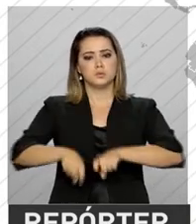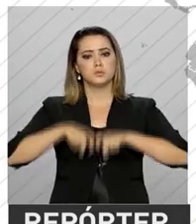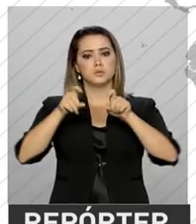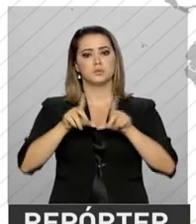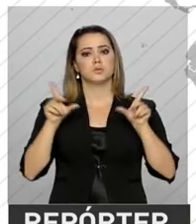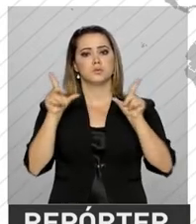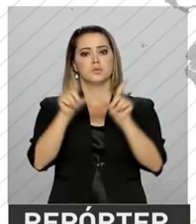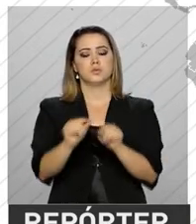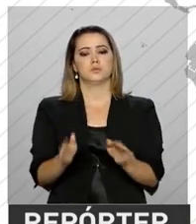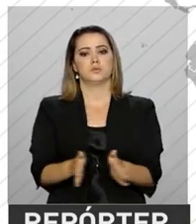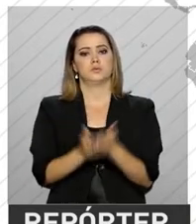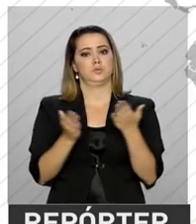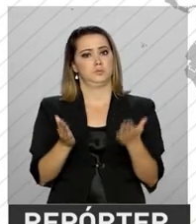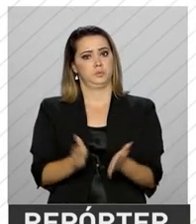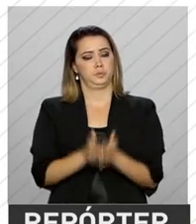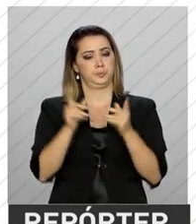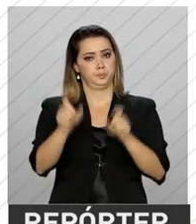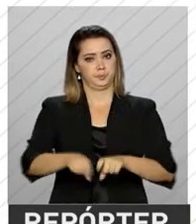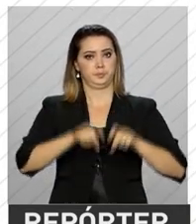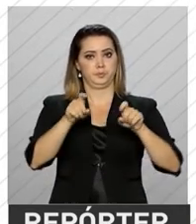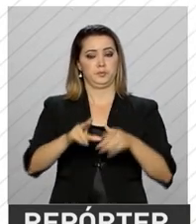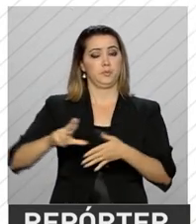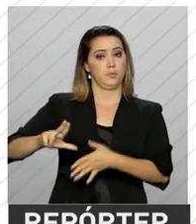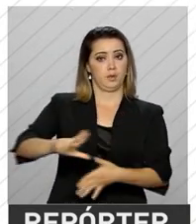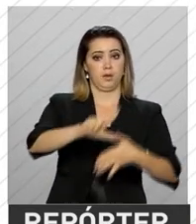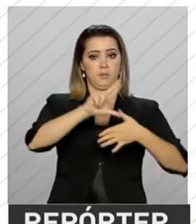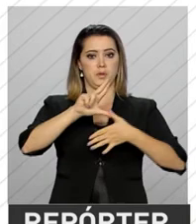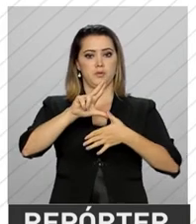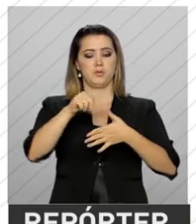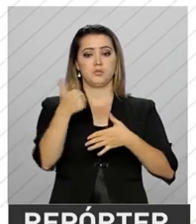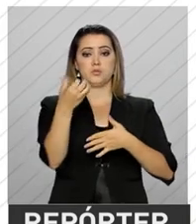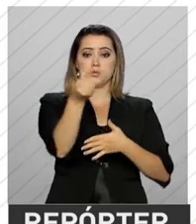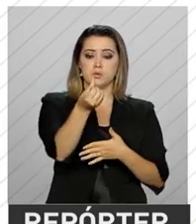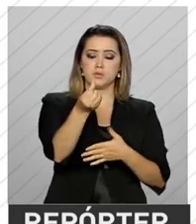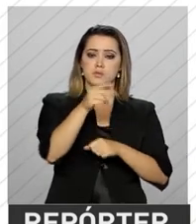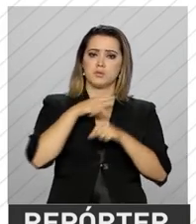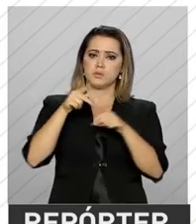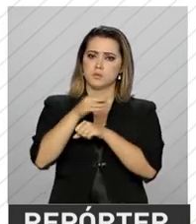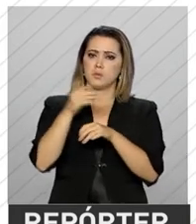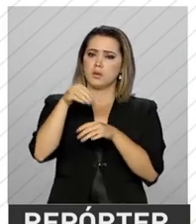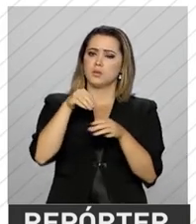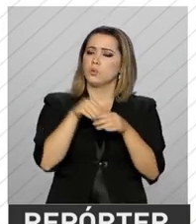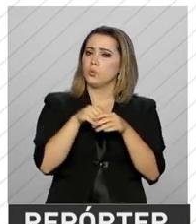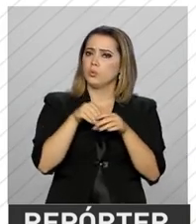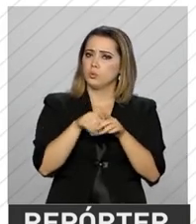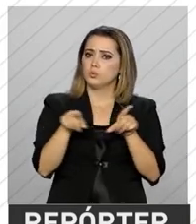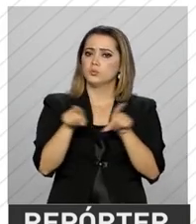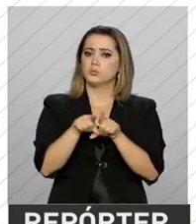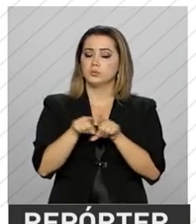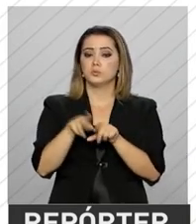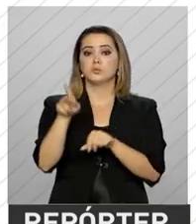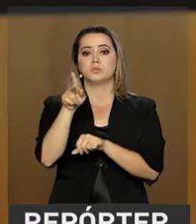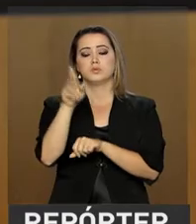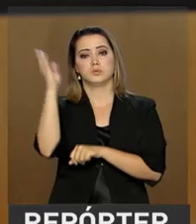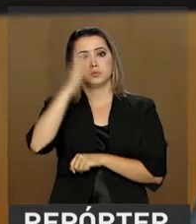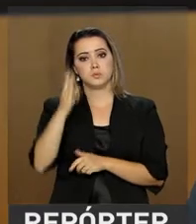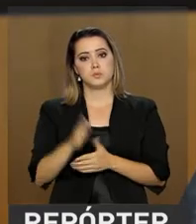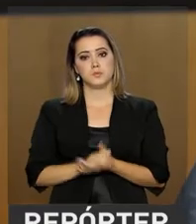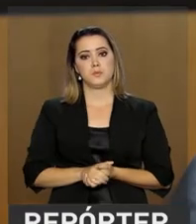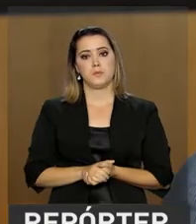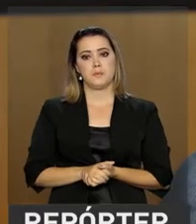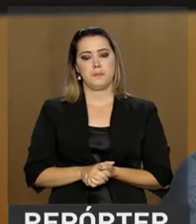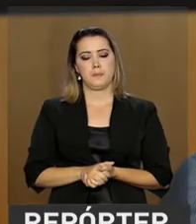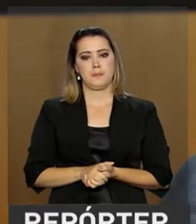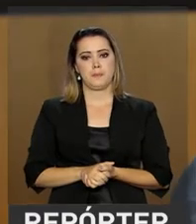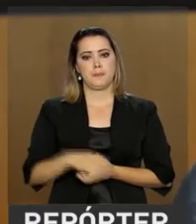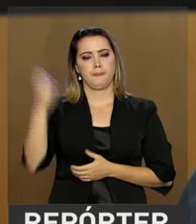redução da pobreza rural na américa latina 16 países estão nesse grupo incluindo o brasil o brasil quando